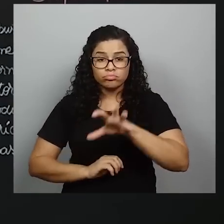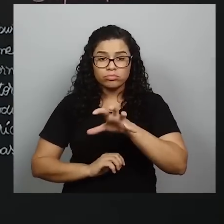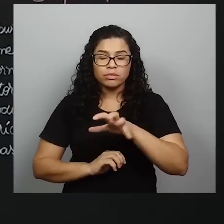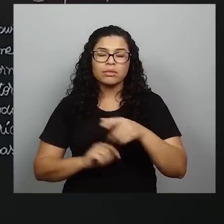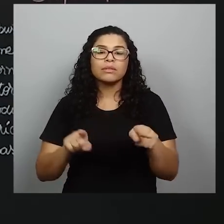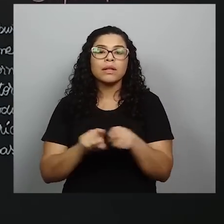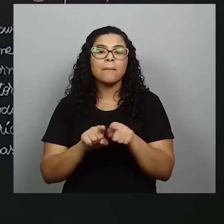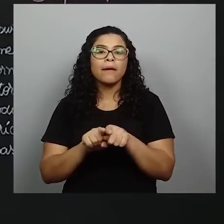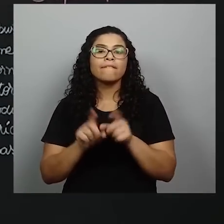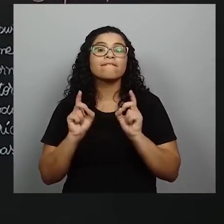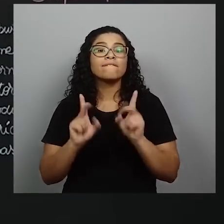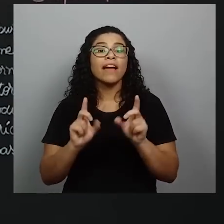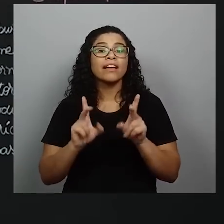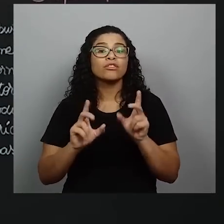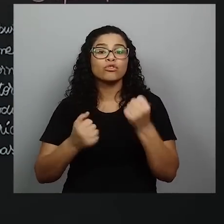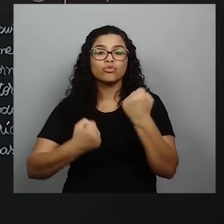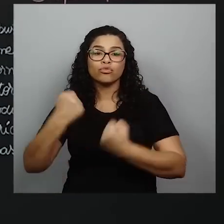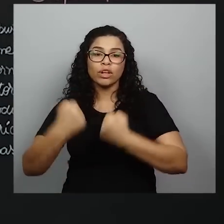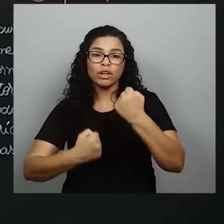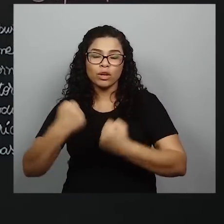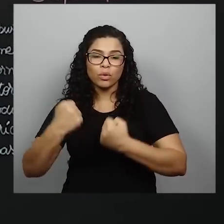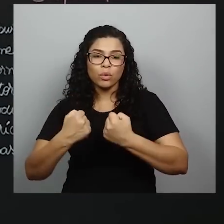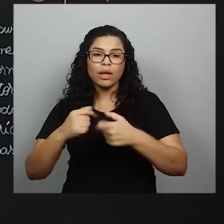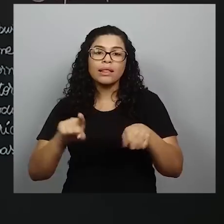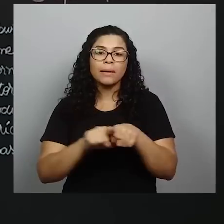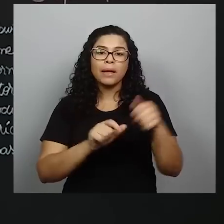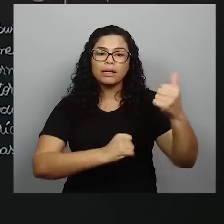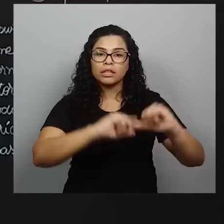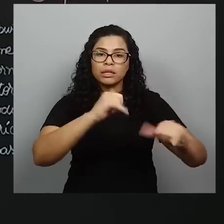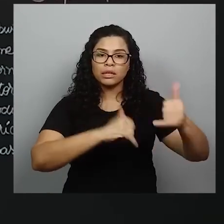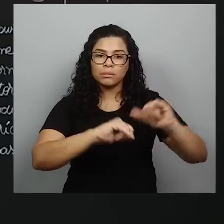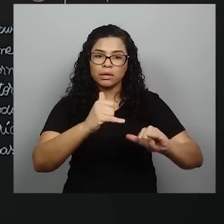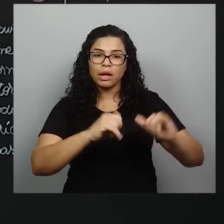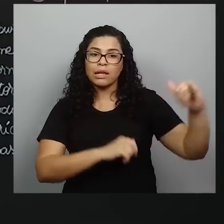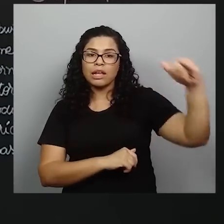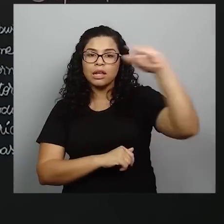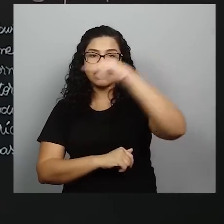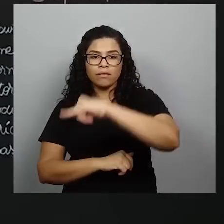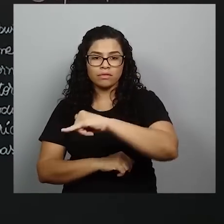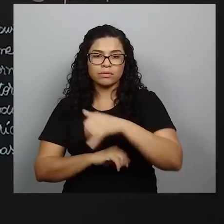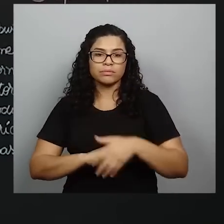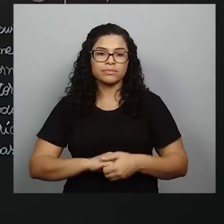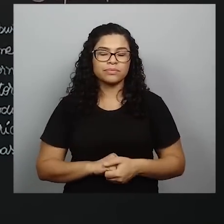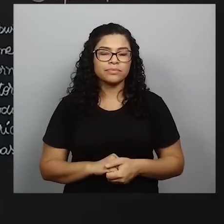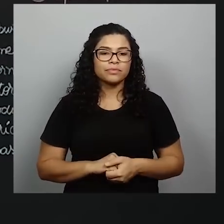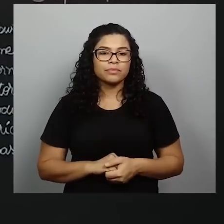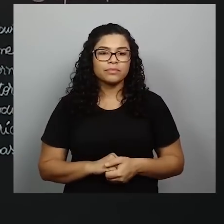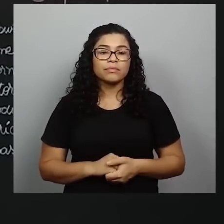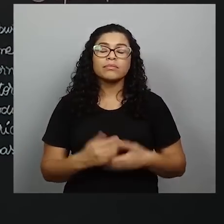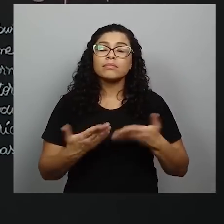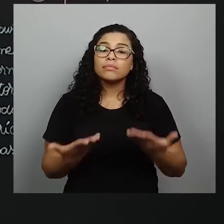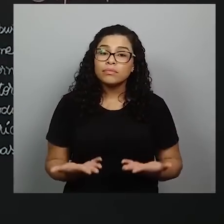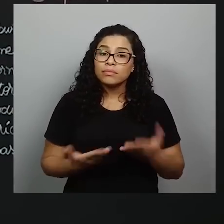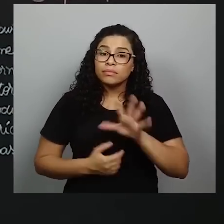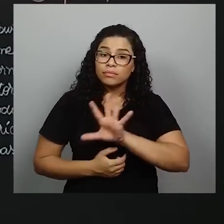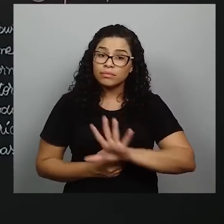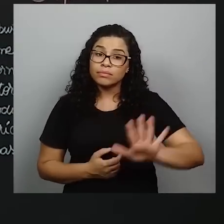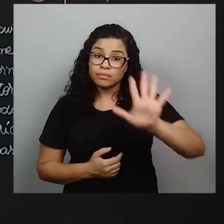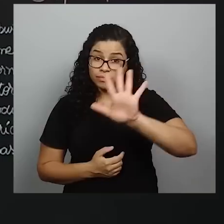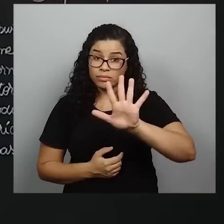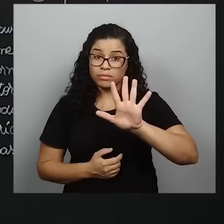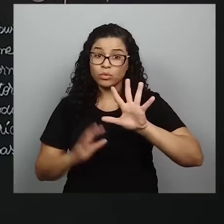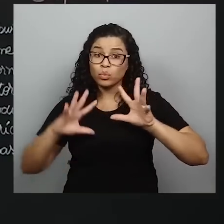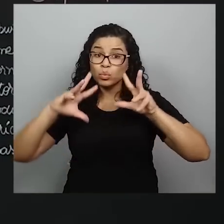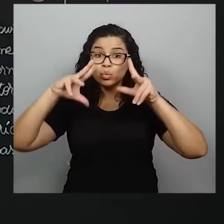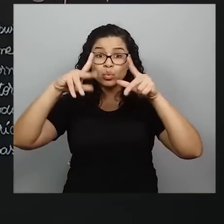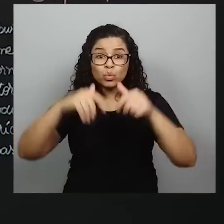bastante veículos, produtos químicos e a parte de aviação. Essa é uma parte que gera